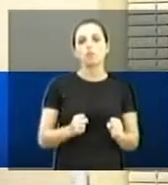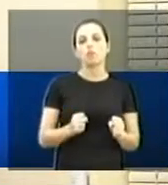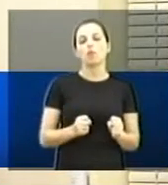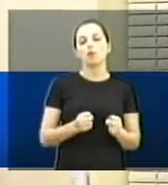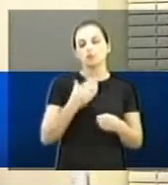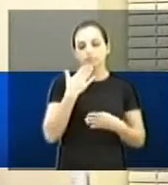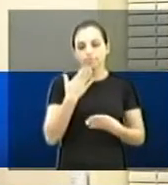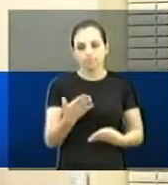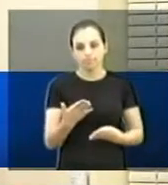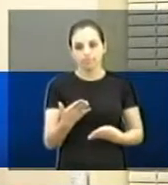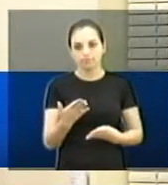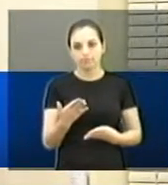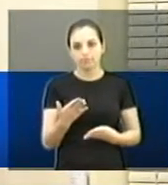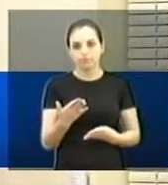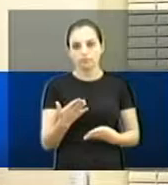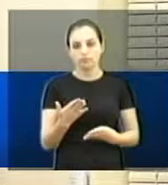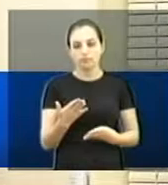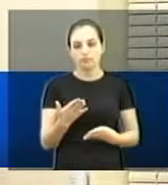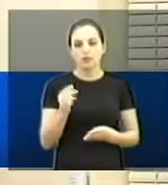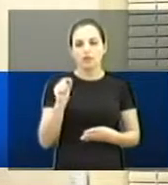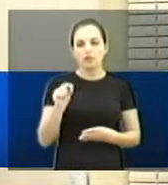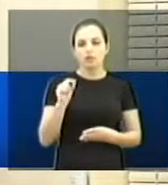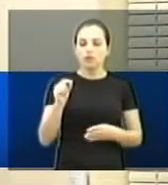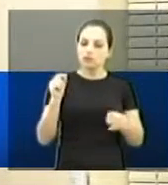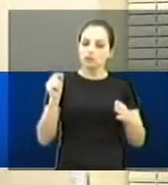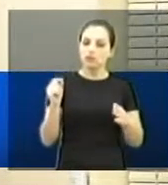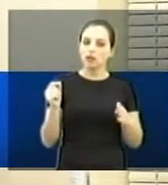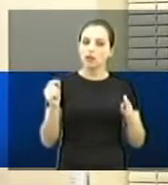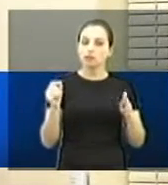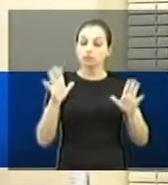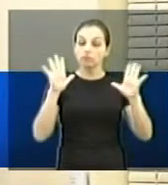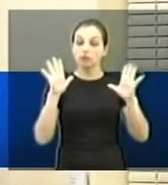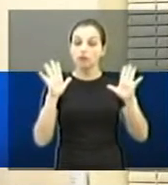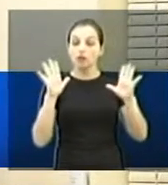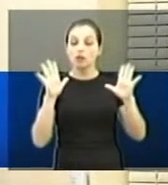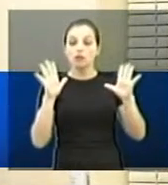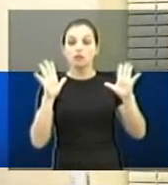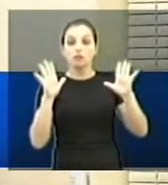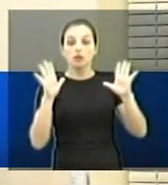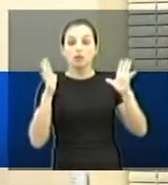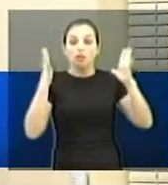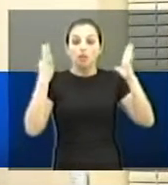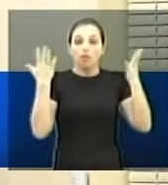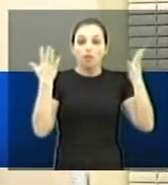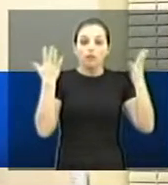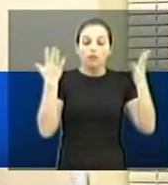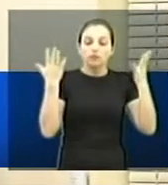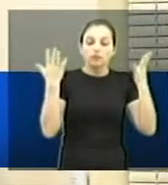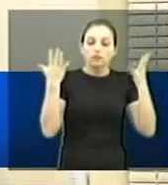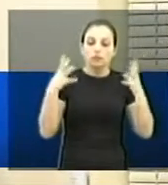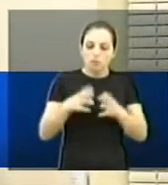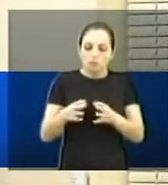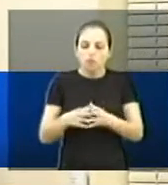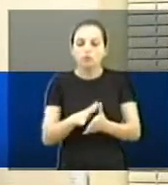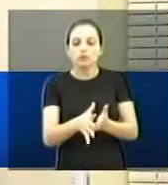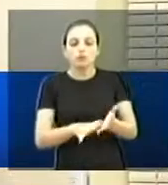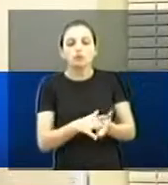essa solicitação. Acho que vai ser motivo de muita alegria para a comunidade do samba aqui na nossa